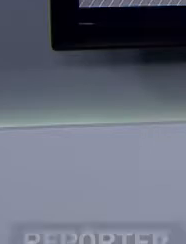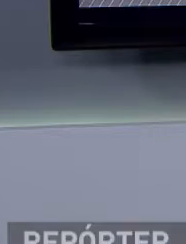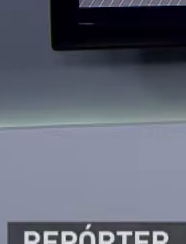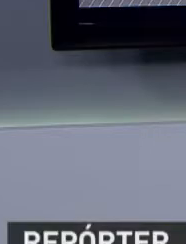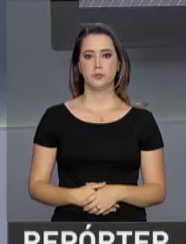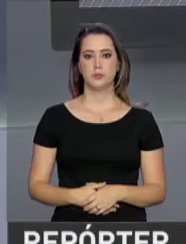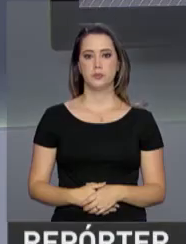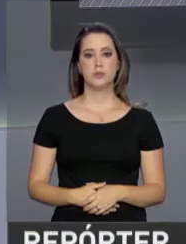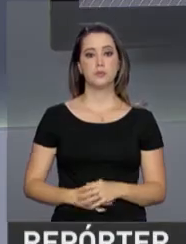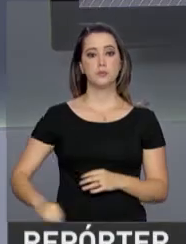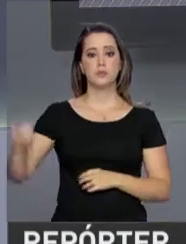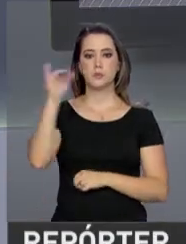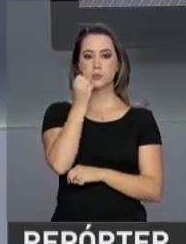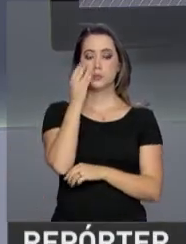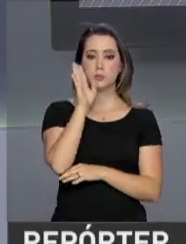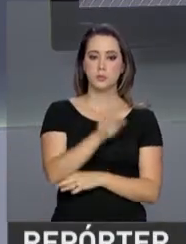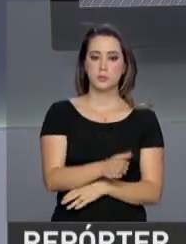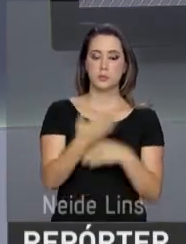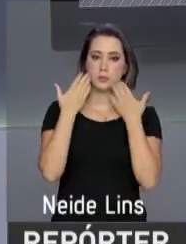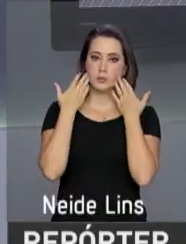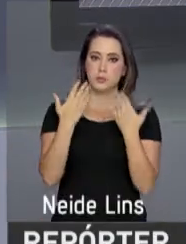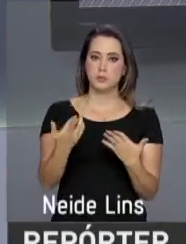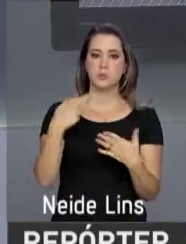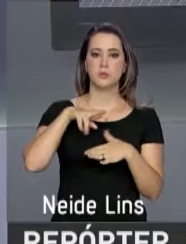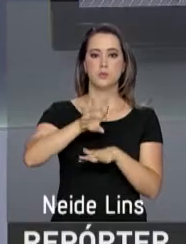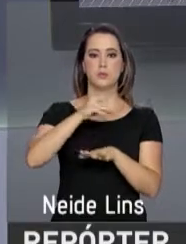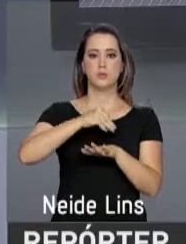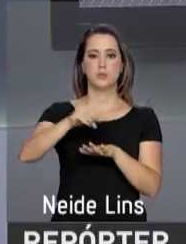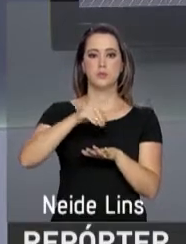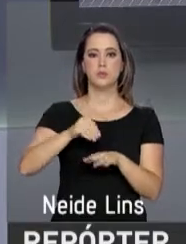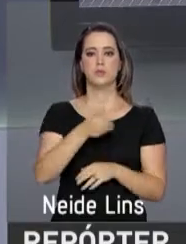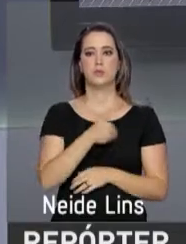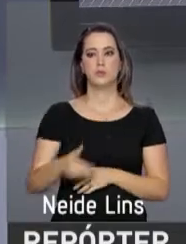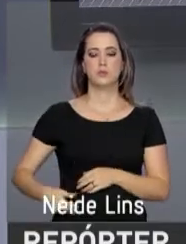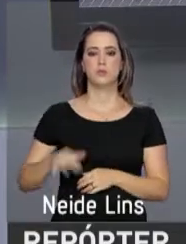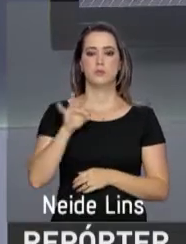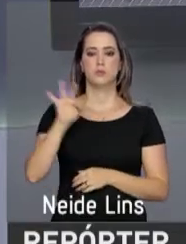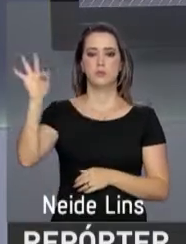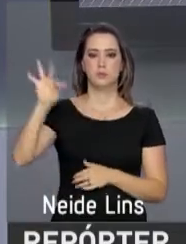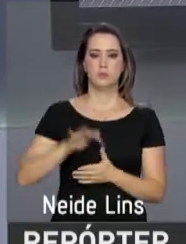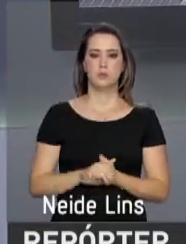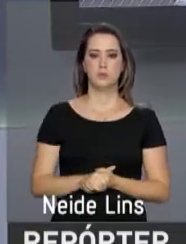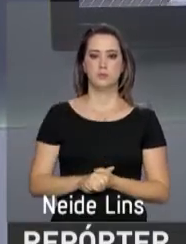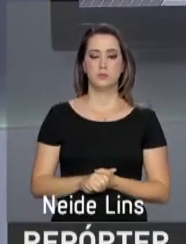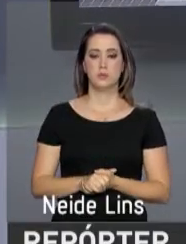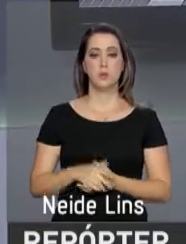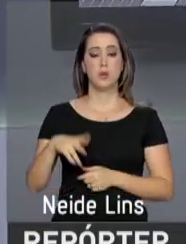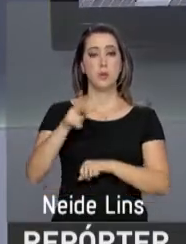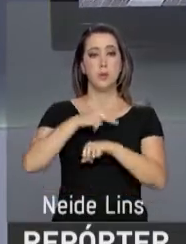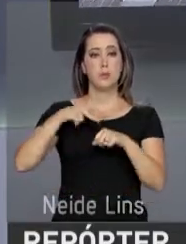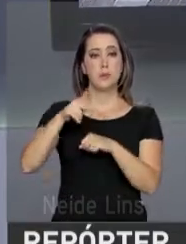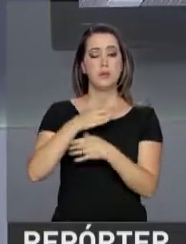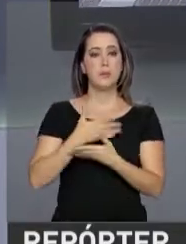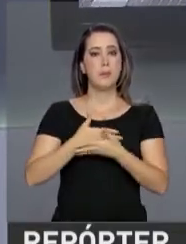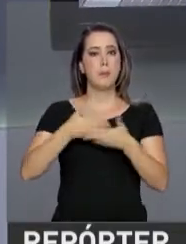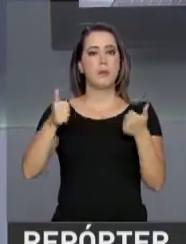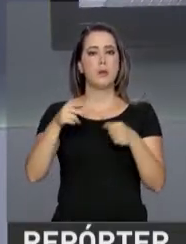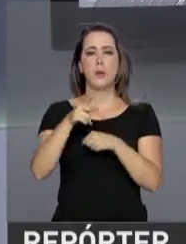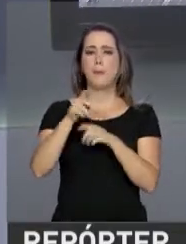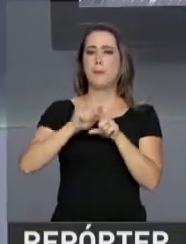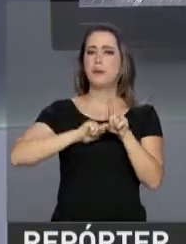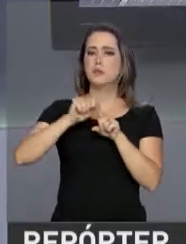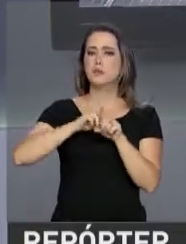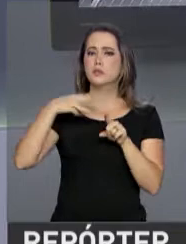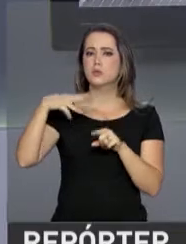olá boa tarde estamos de volta com o repórter nbr as notícias do governo federal o país teve o melhor mês de março